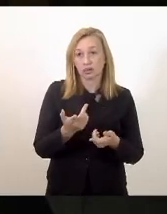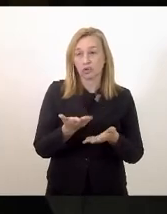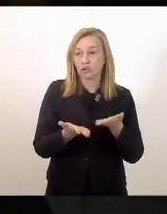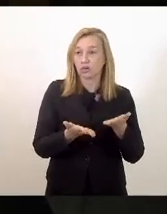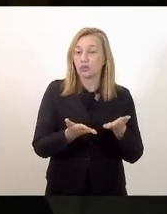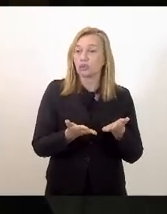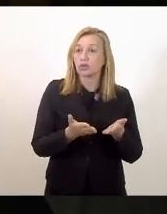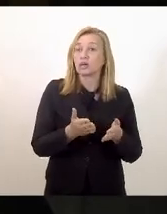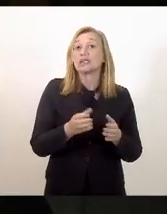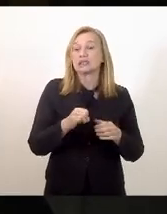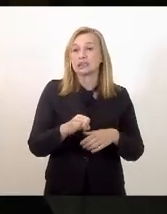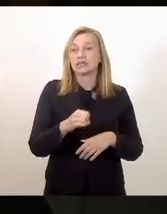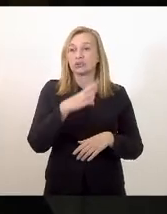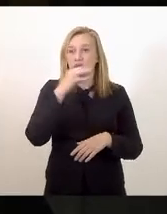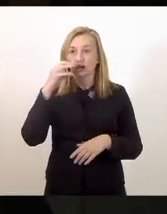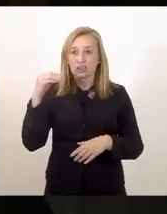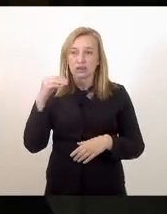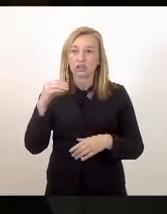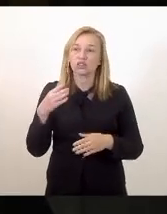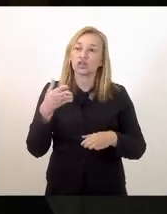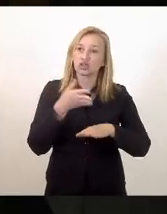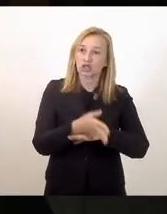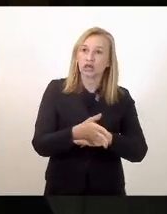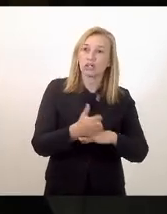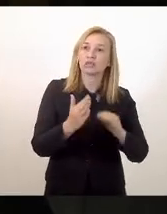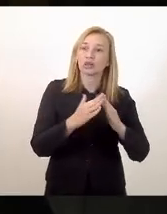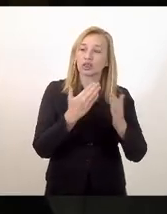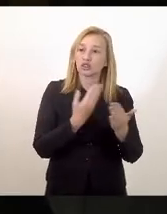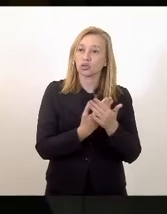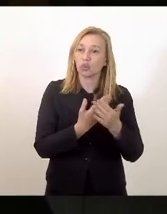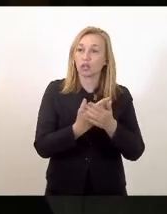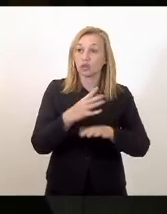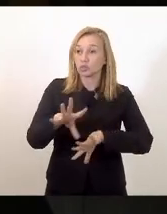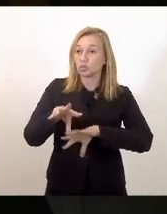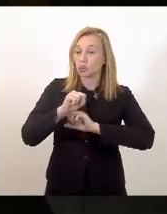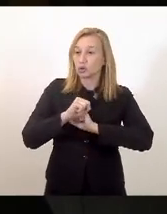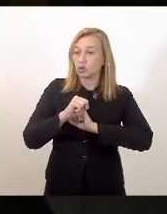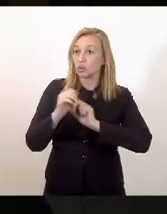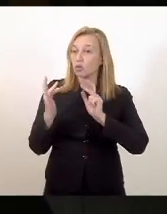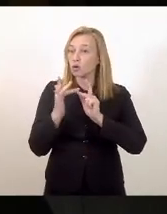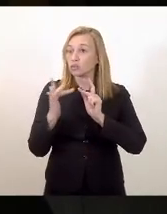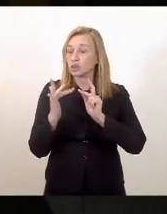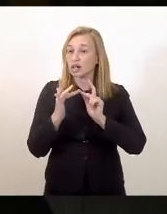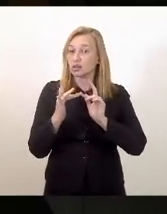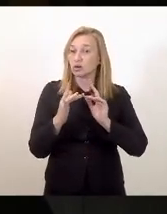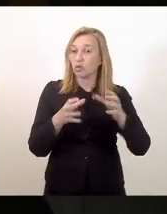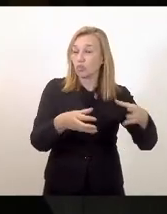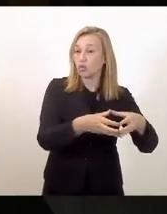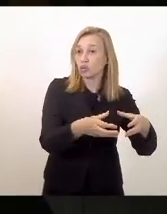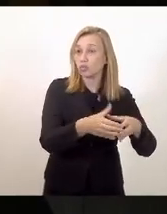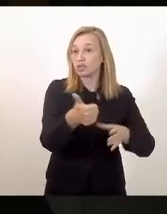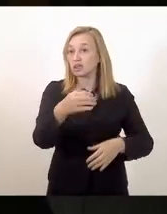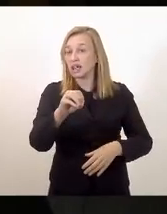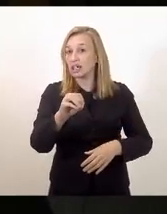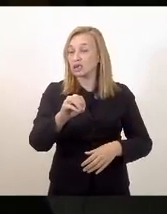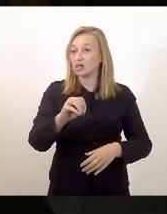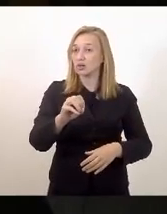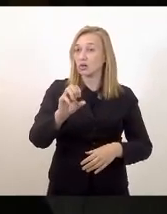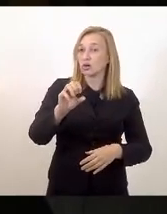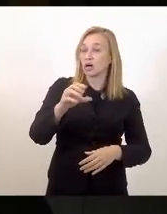Se um adolescente aparece infectado na escola e teve contato com uma turma de 10 outros